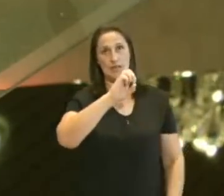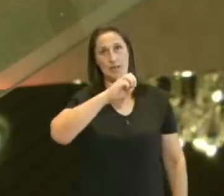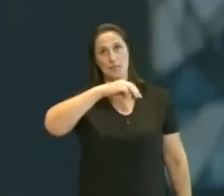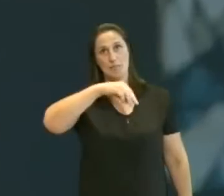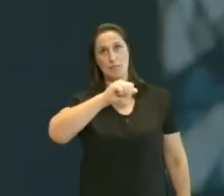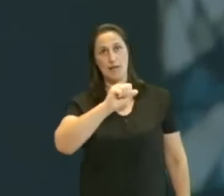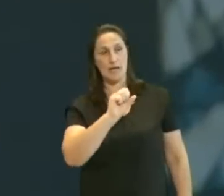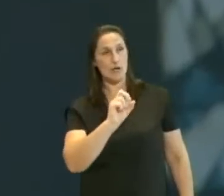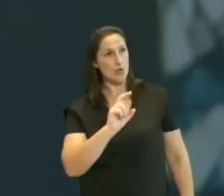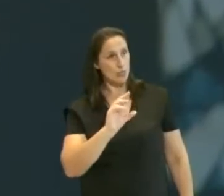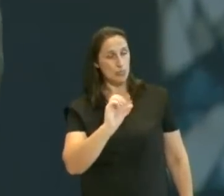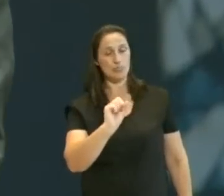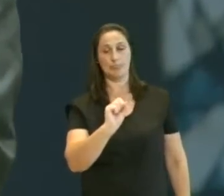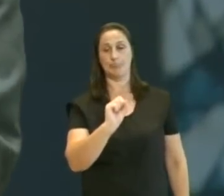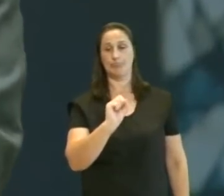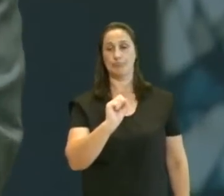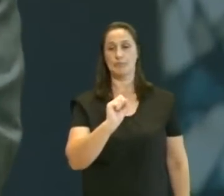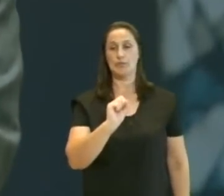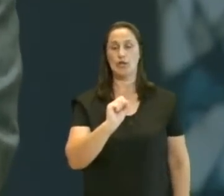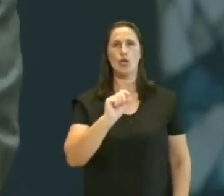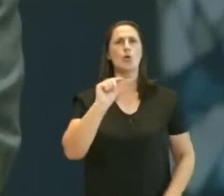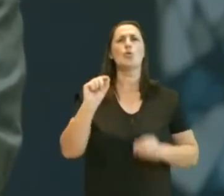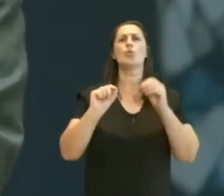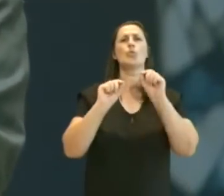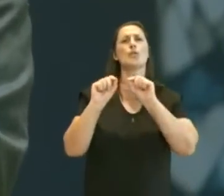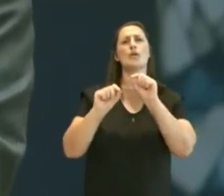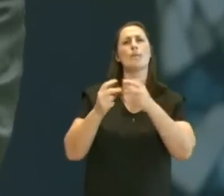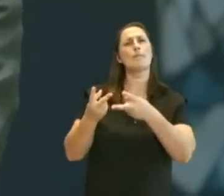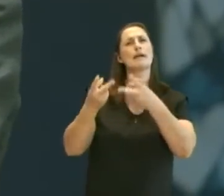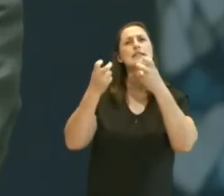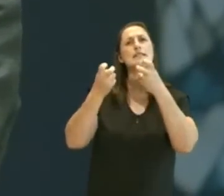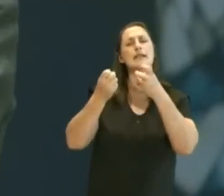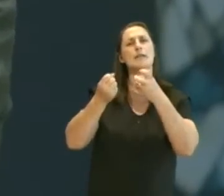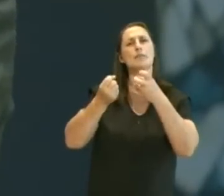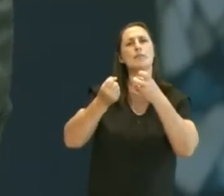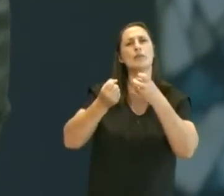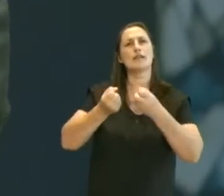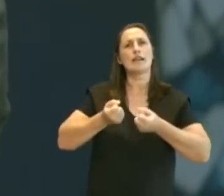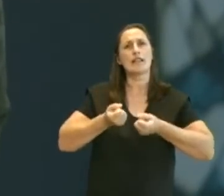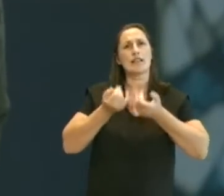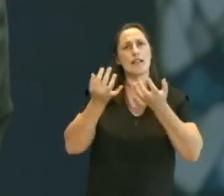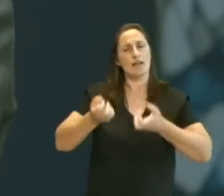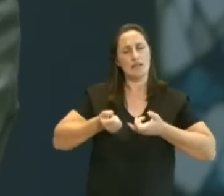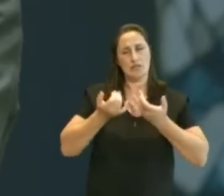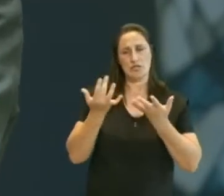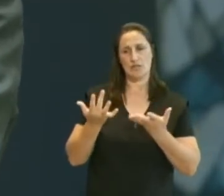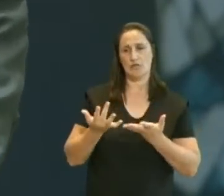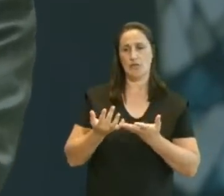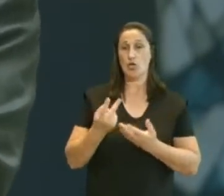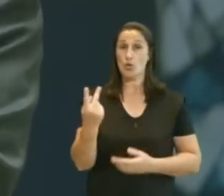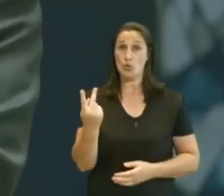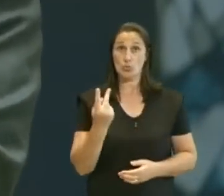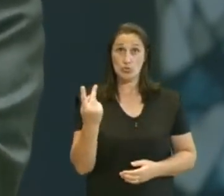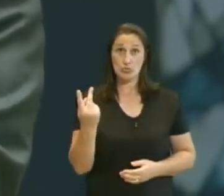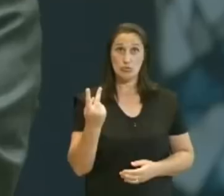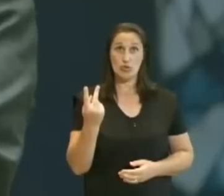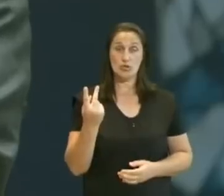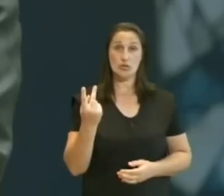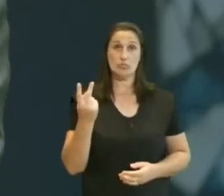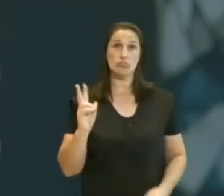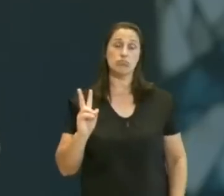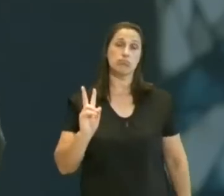o que eu vejo nessa narrativa. Eu creio que esses dois que estavam indo embora